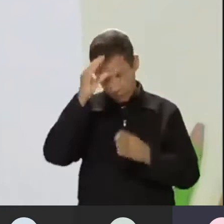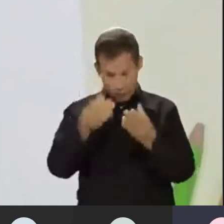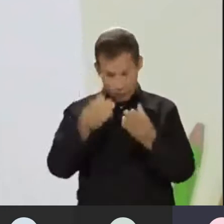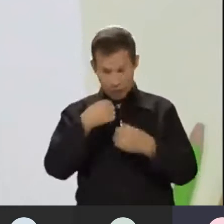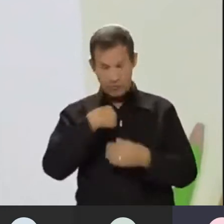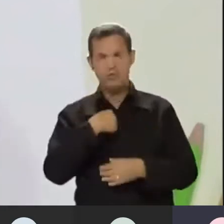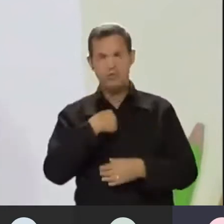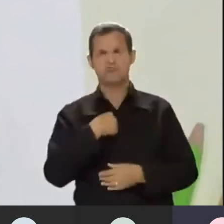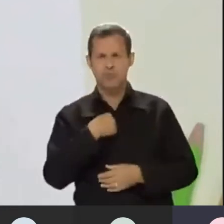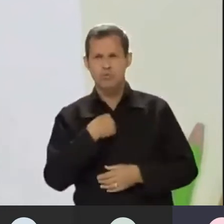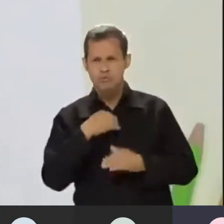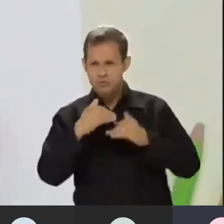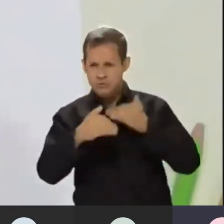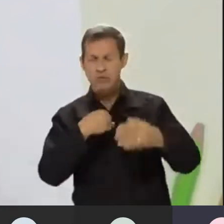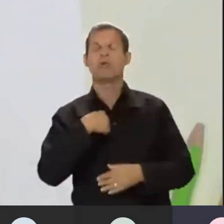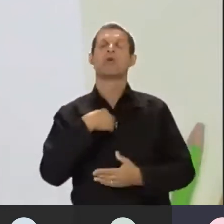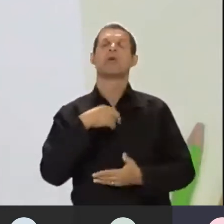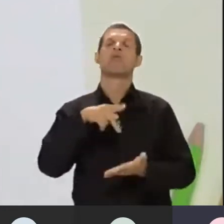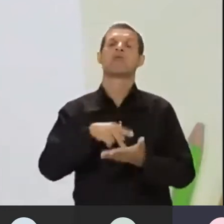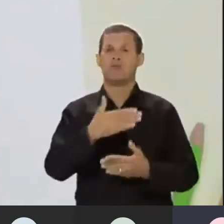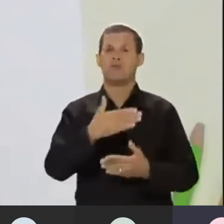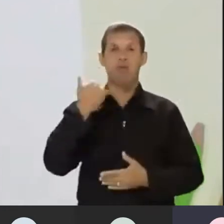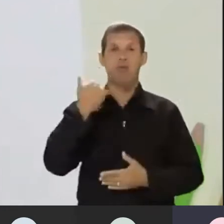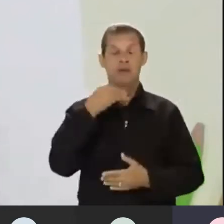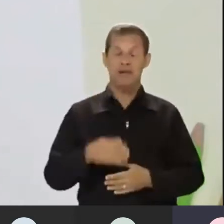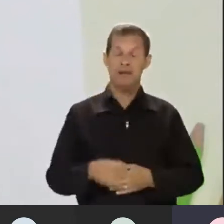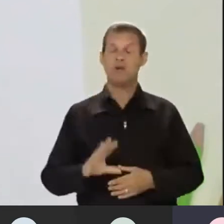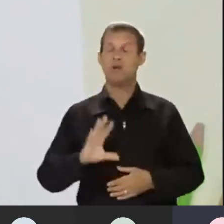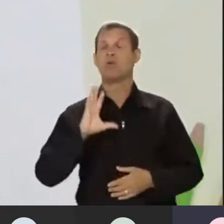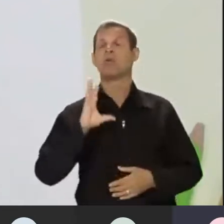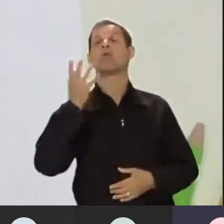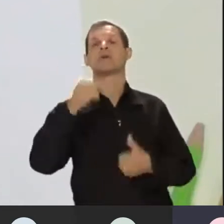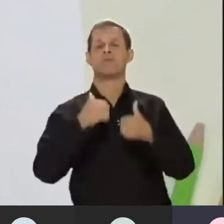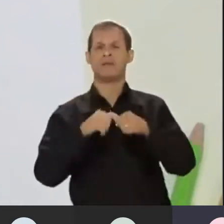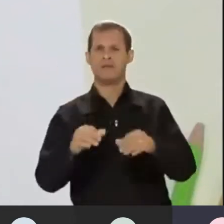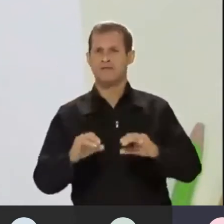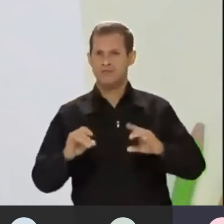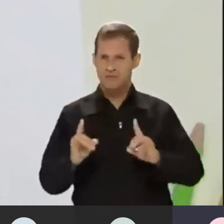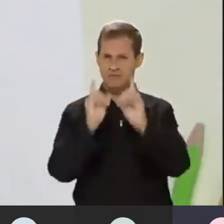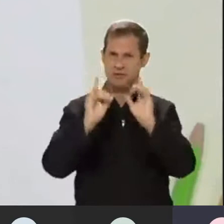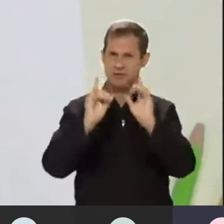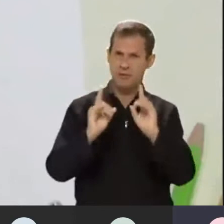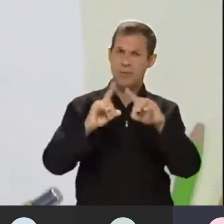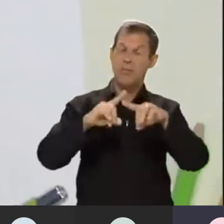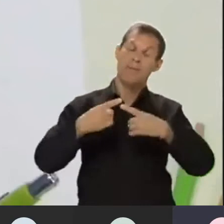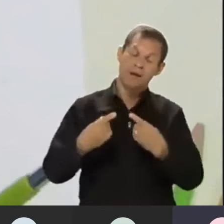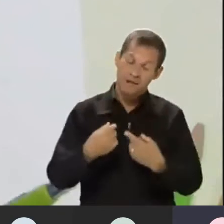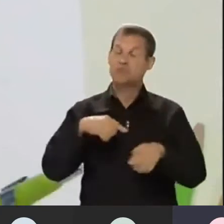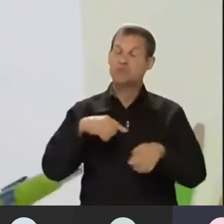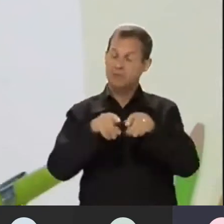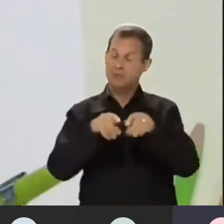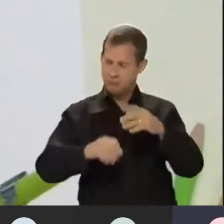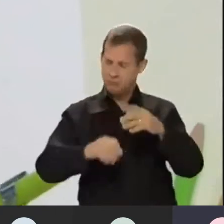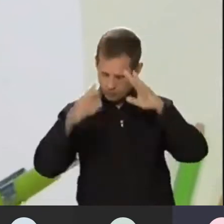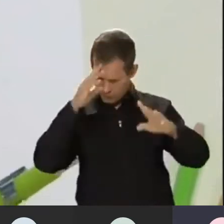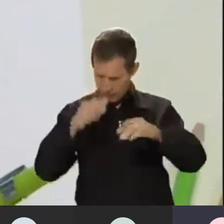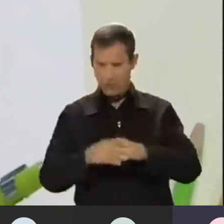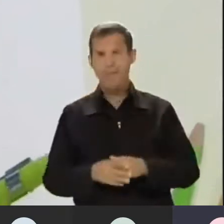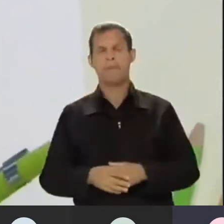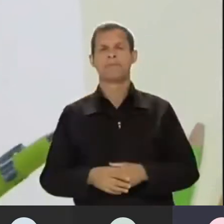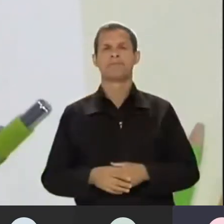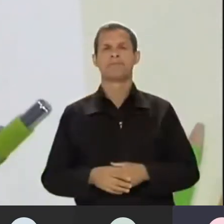ele como que eu vou trabalhar isso, como que eu vou melhorar as condições climáticas dessa edificação. E aí eu também posso